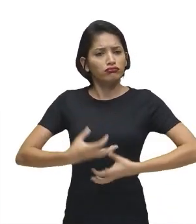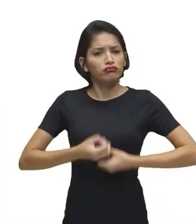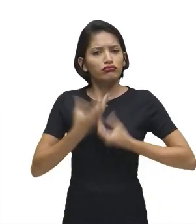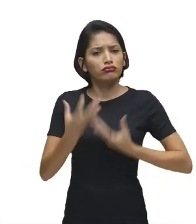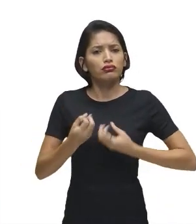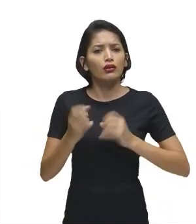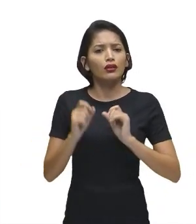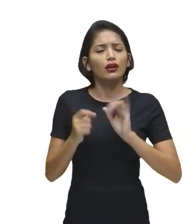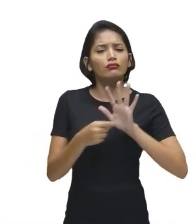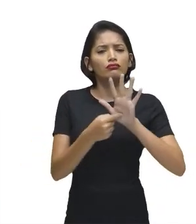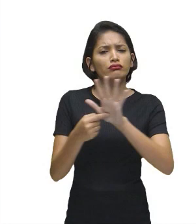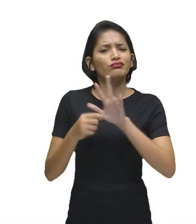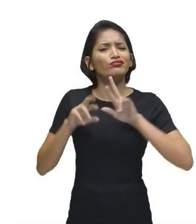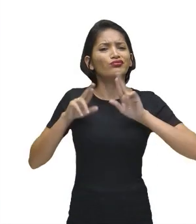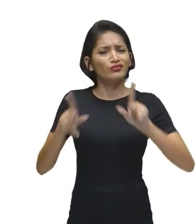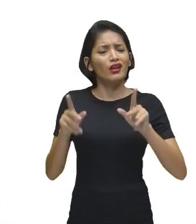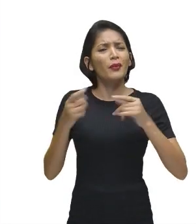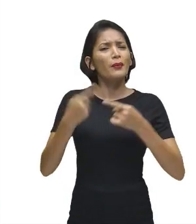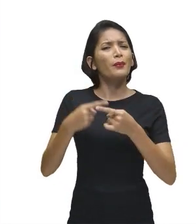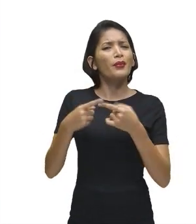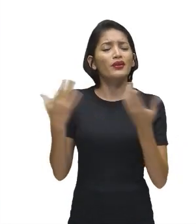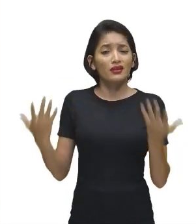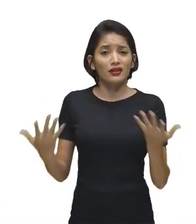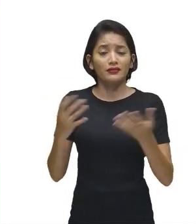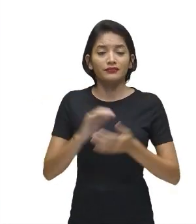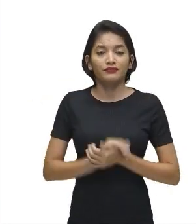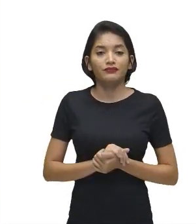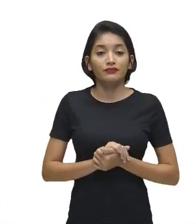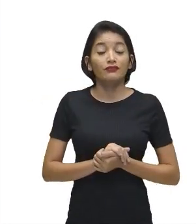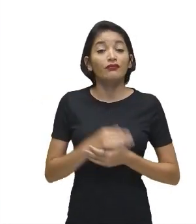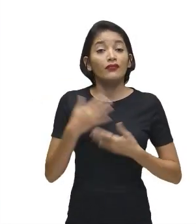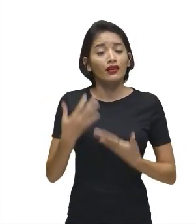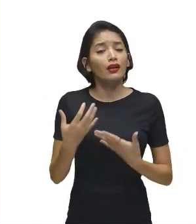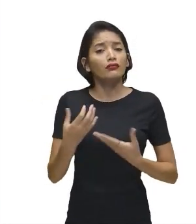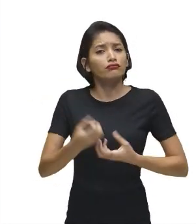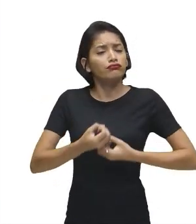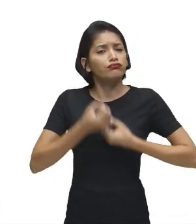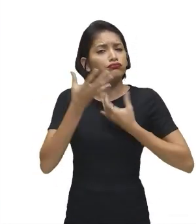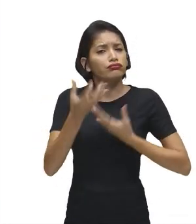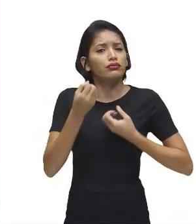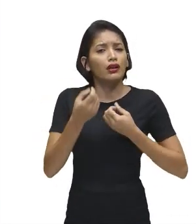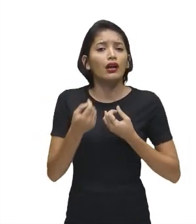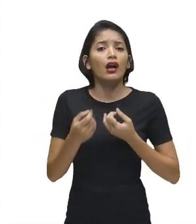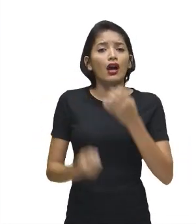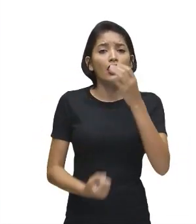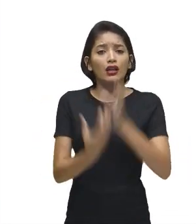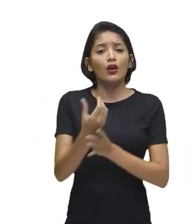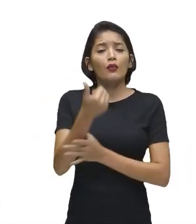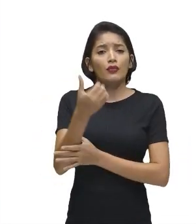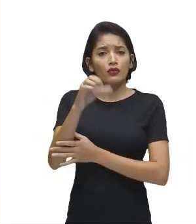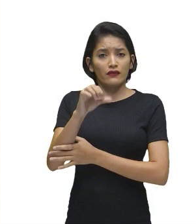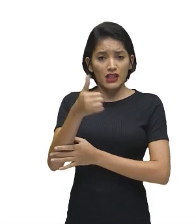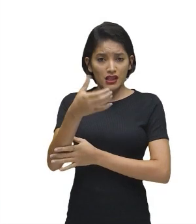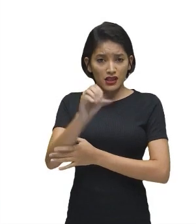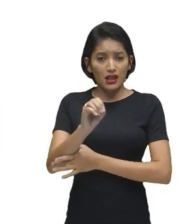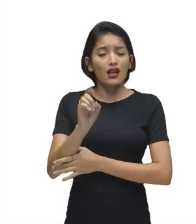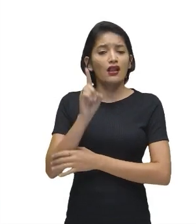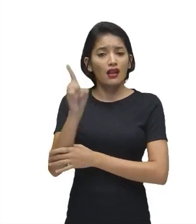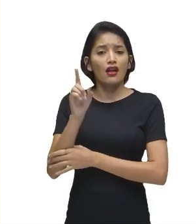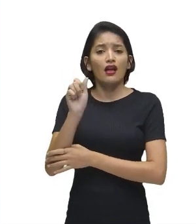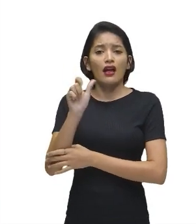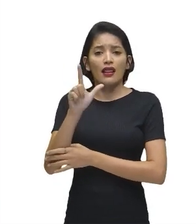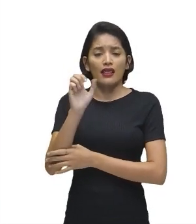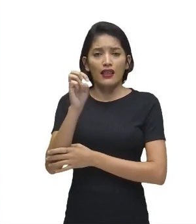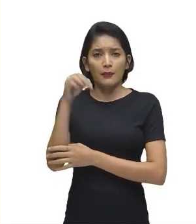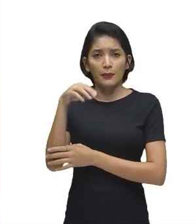movimento impressionismo. Mas por quê? Bem, o expressionismo, ele surgiu em 1910 na Alemanha, como um